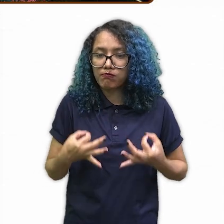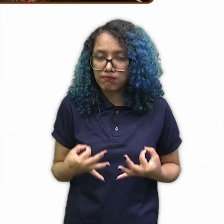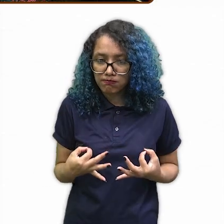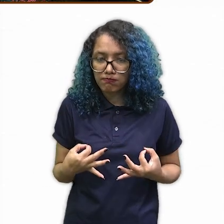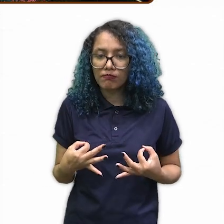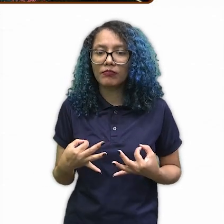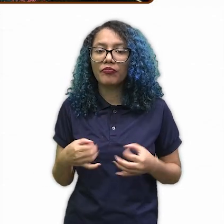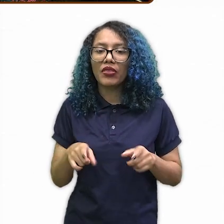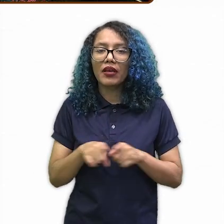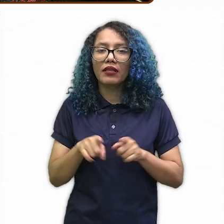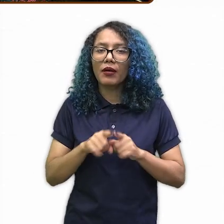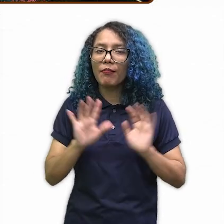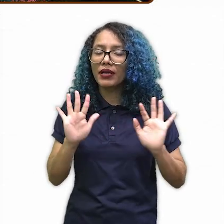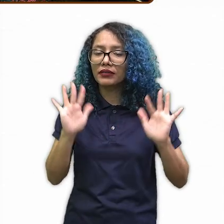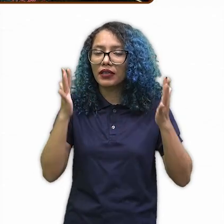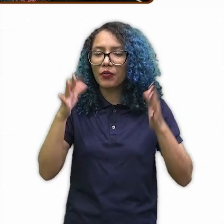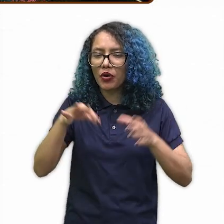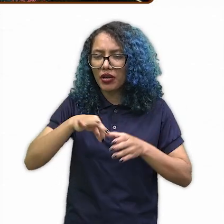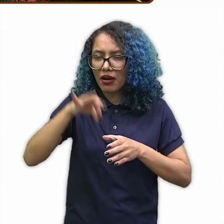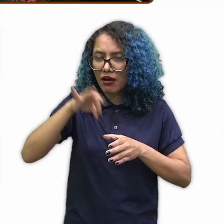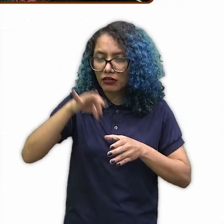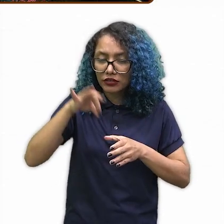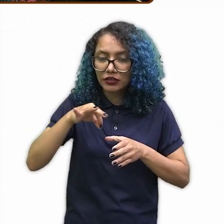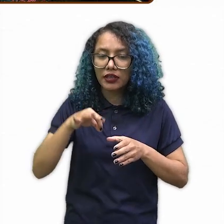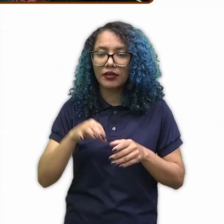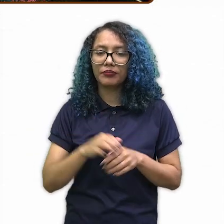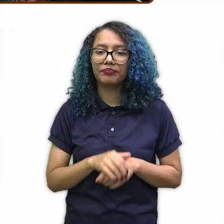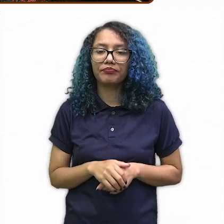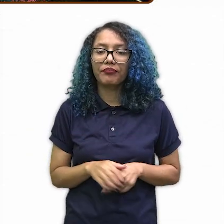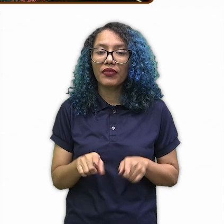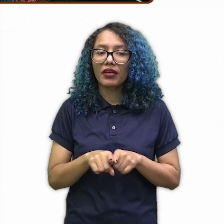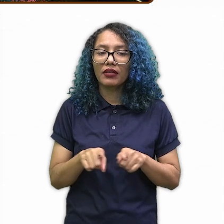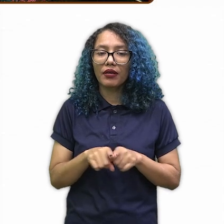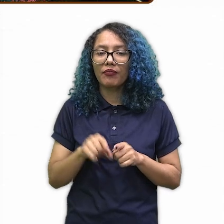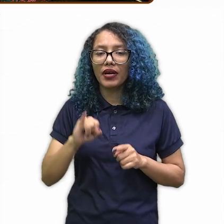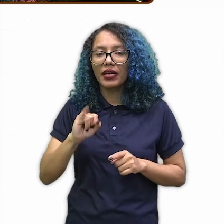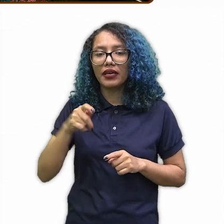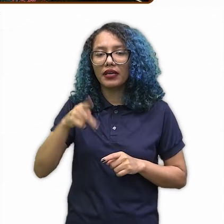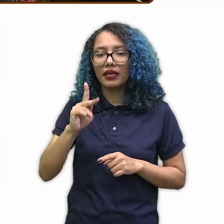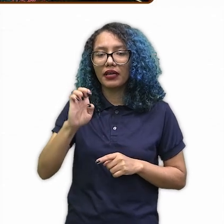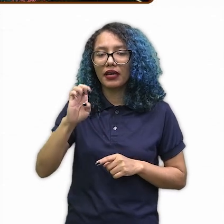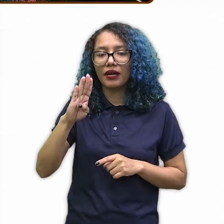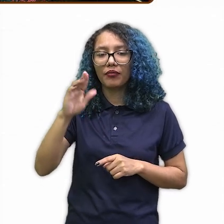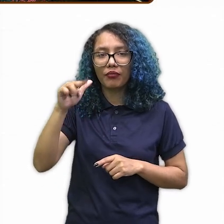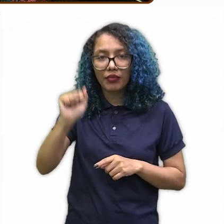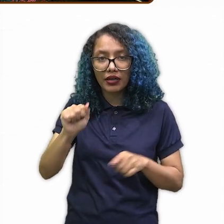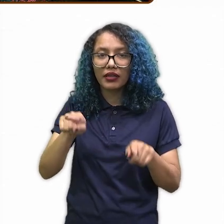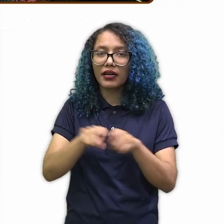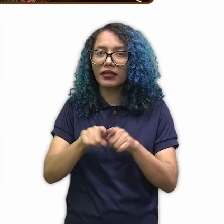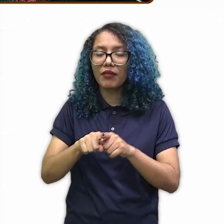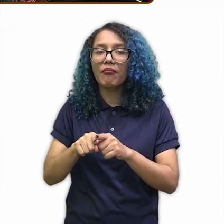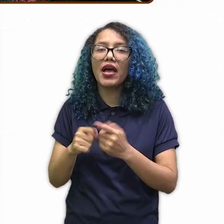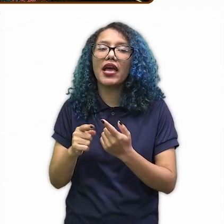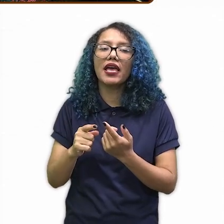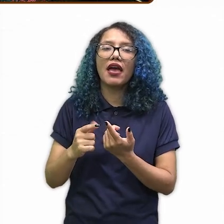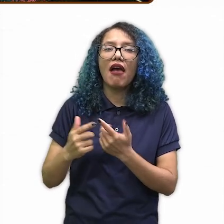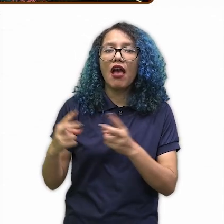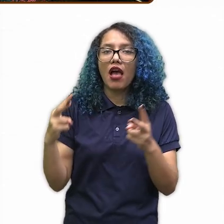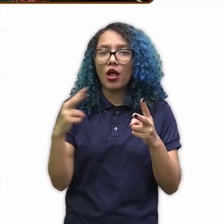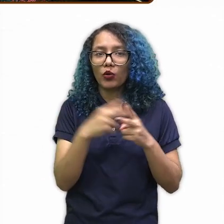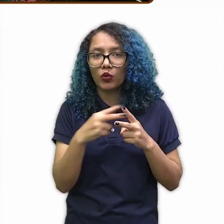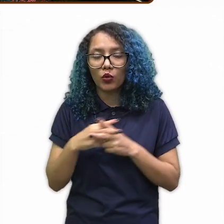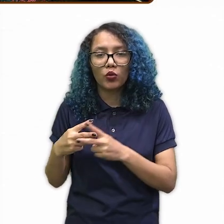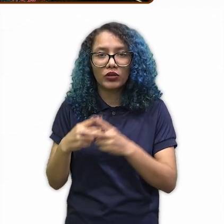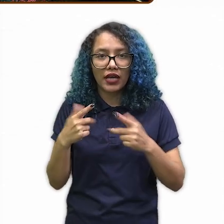budismo, além da cerimônia do chá, né? Também teremos o ikebana e as artes marciais